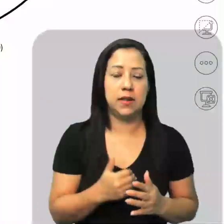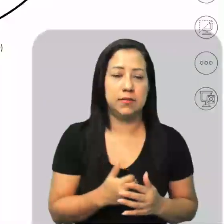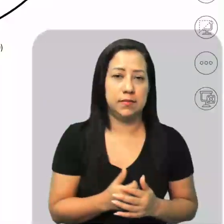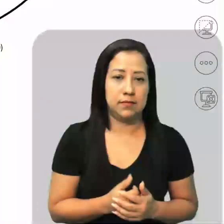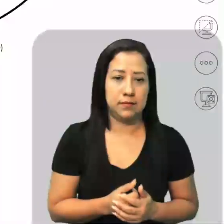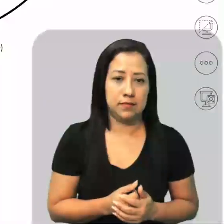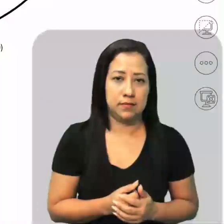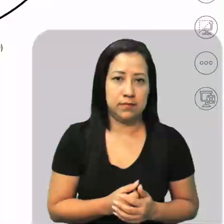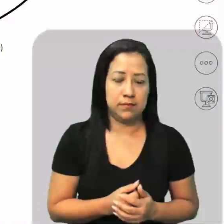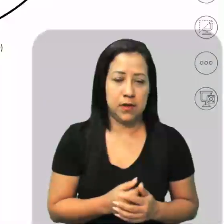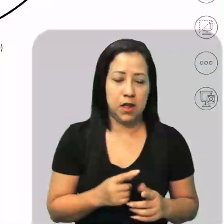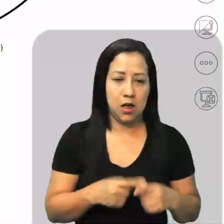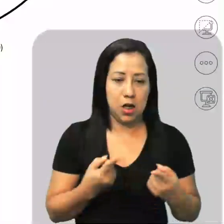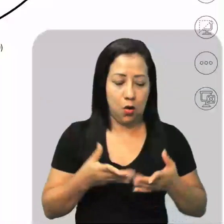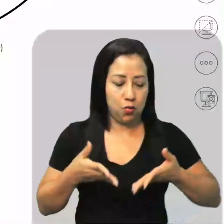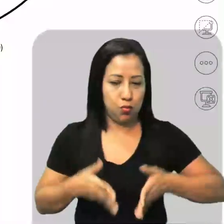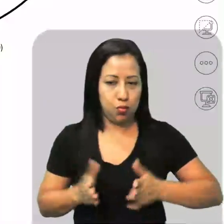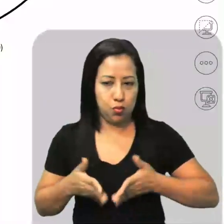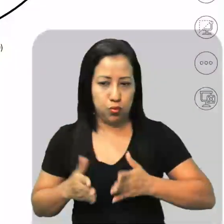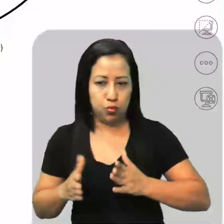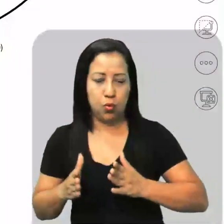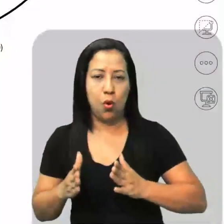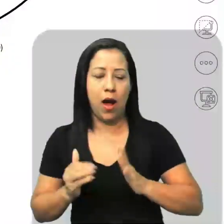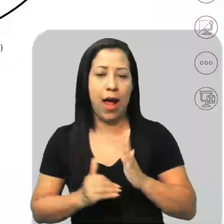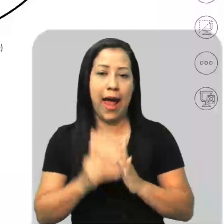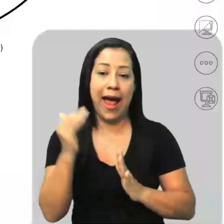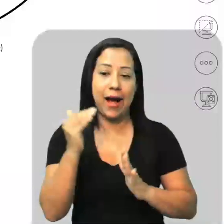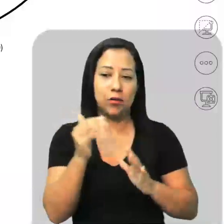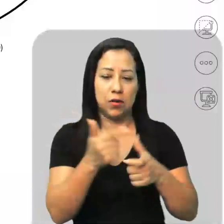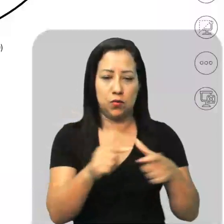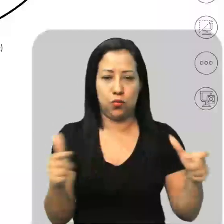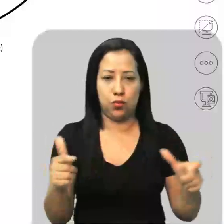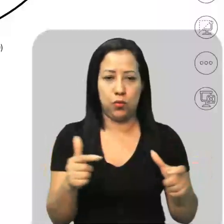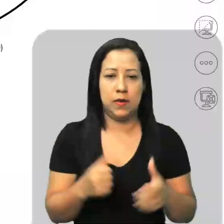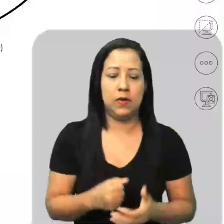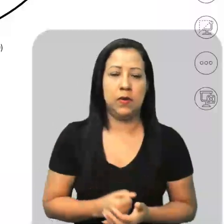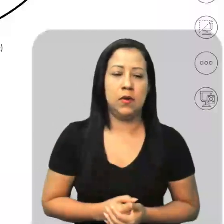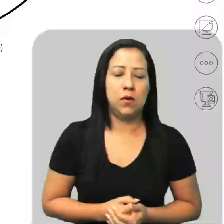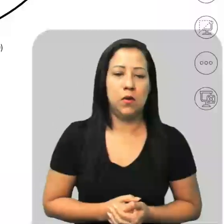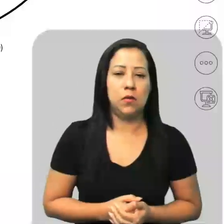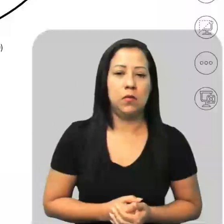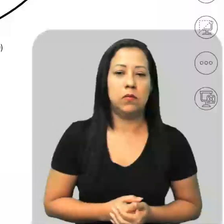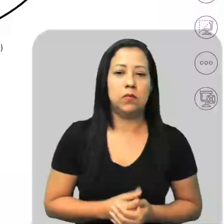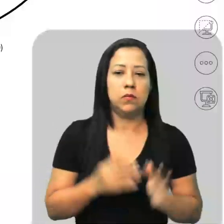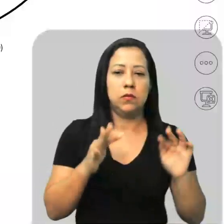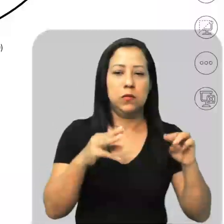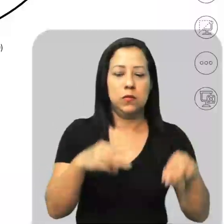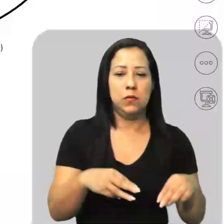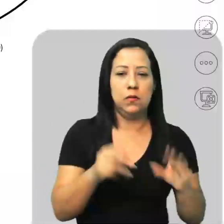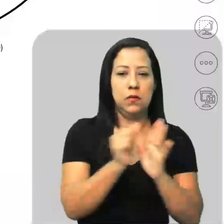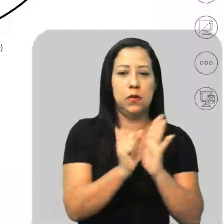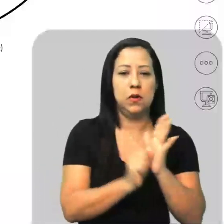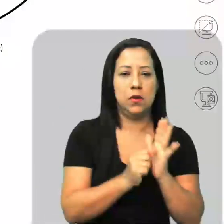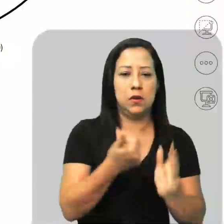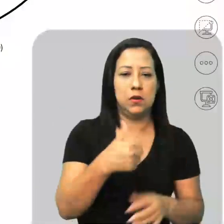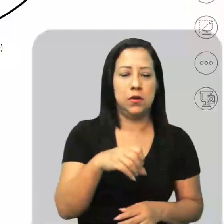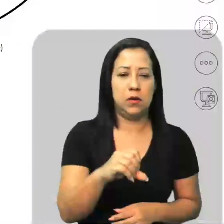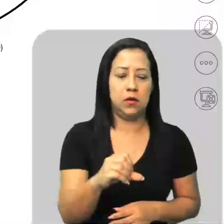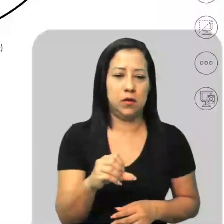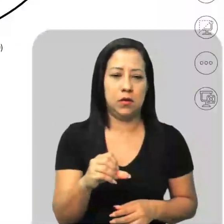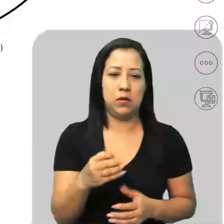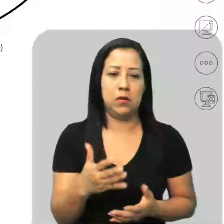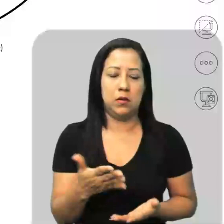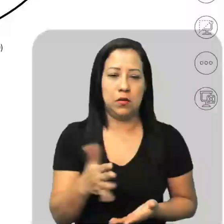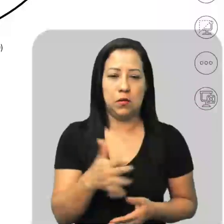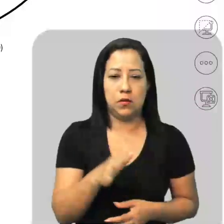populacional. Na segunda fase, final do século XIX, metade do século de 1950, a estabilidade de mortalidade em